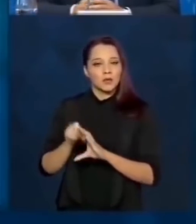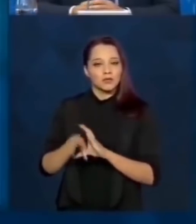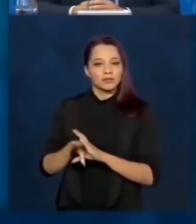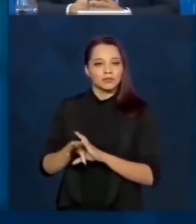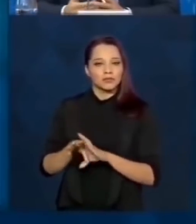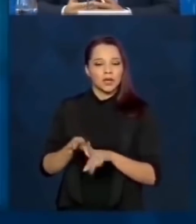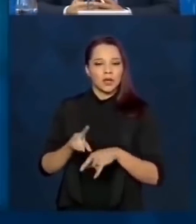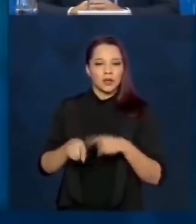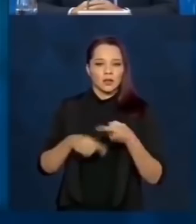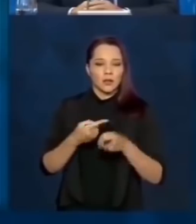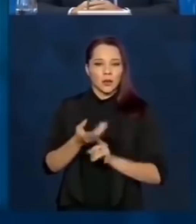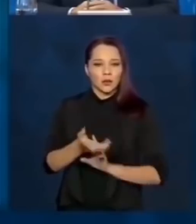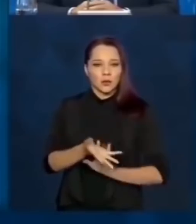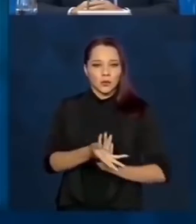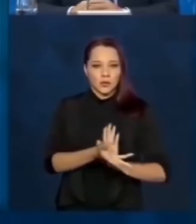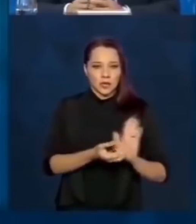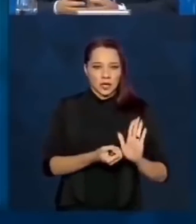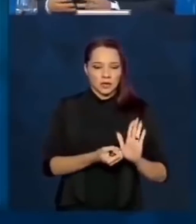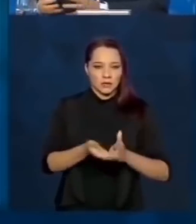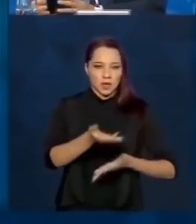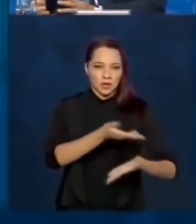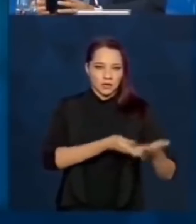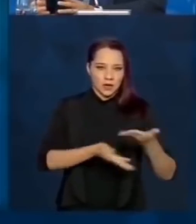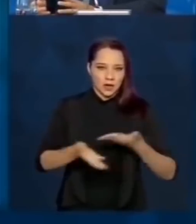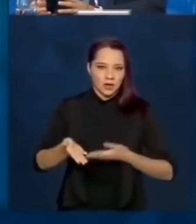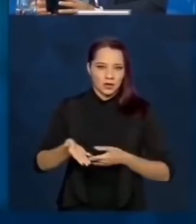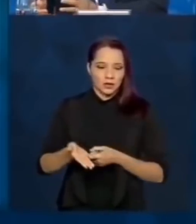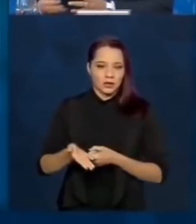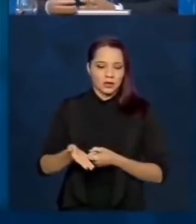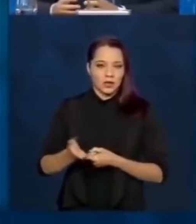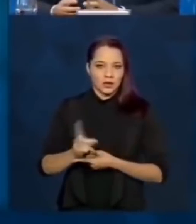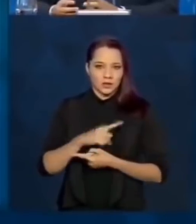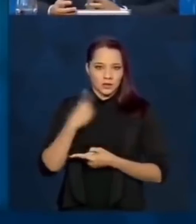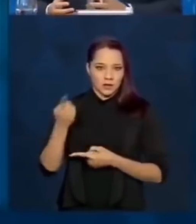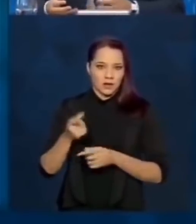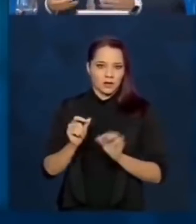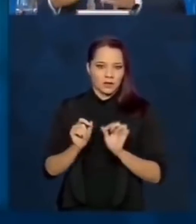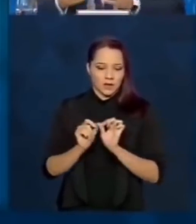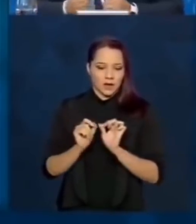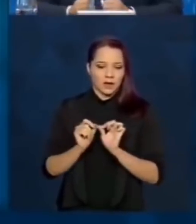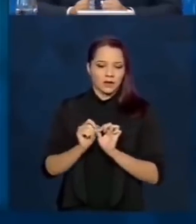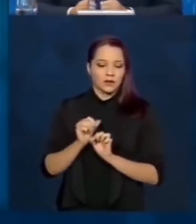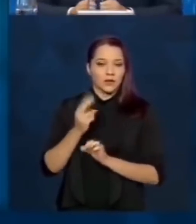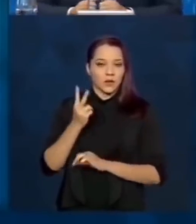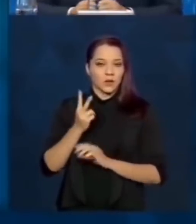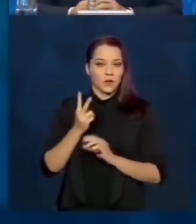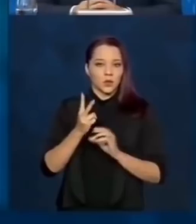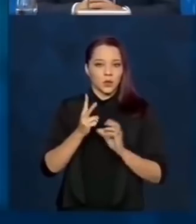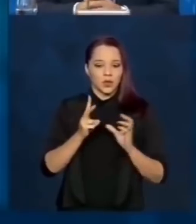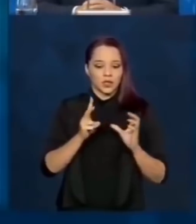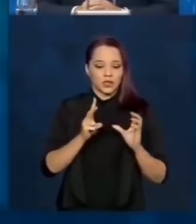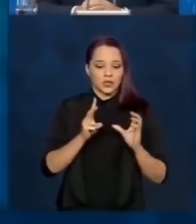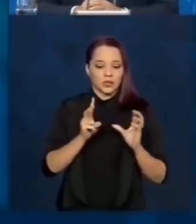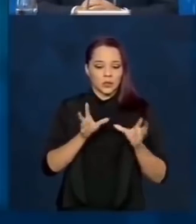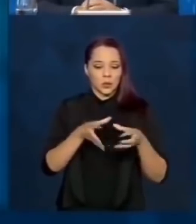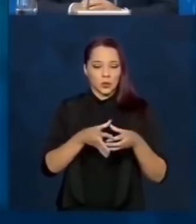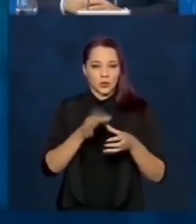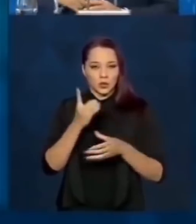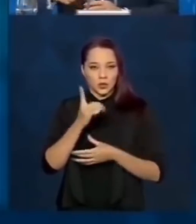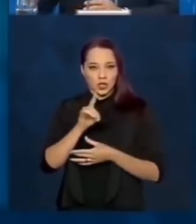Subsequentemente, o saque e transferência, quando nós realizamos dois ciclos em uma data só.